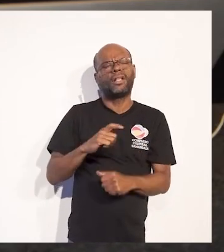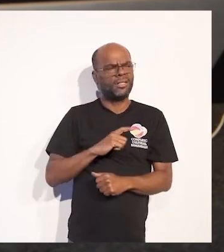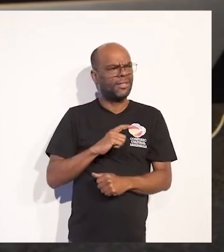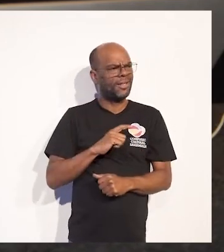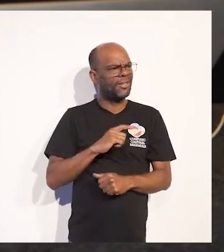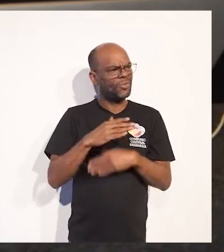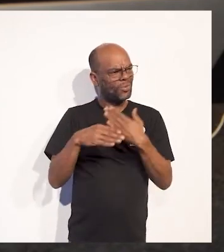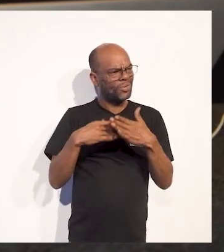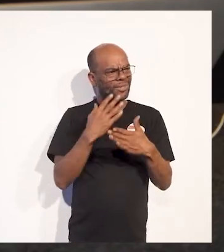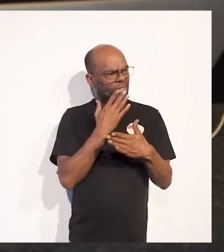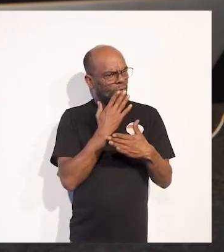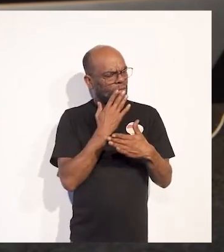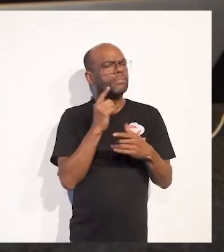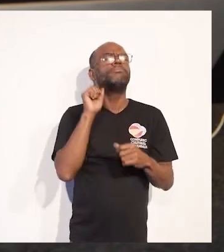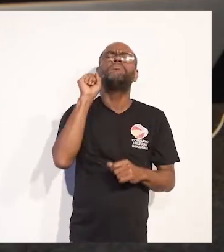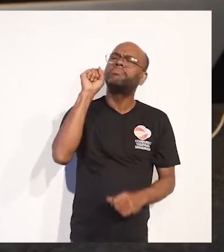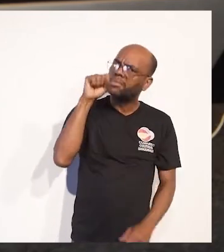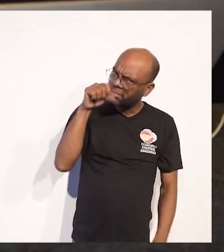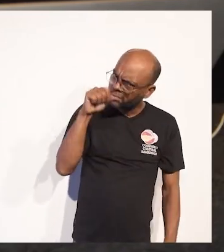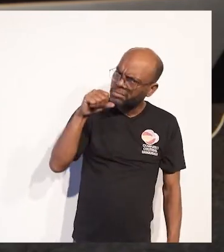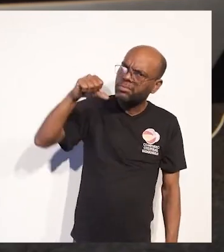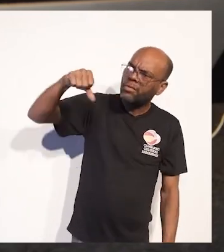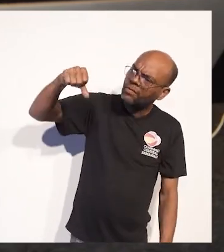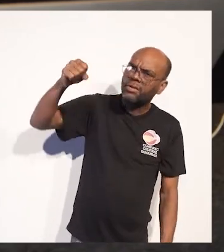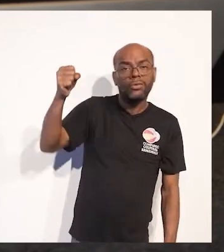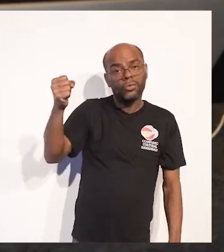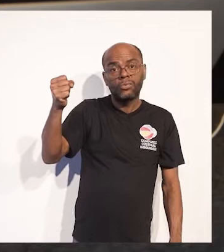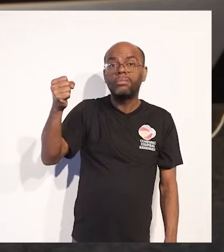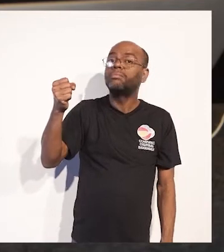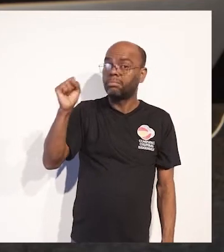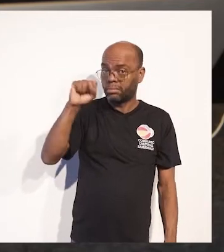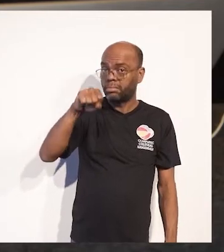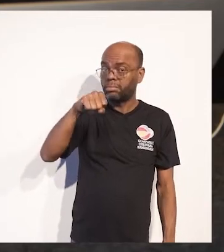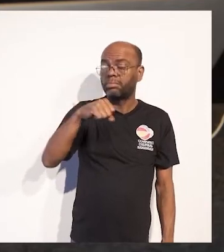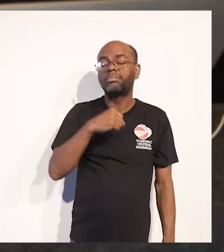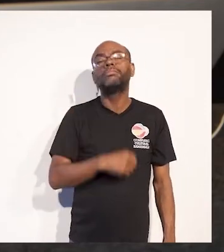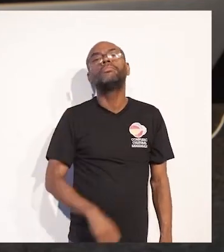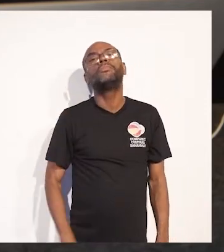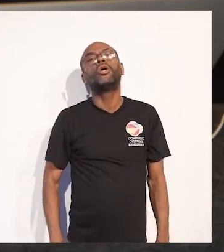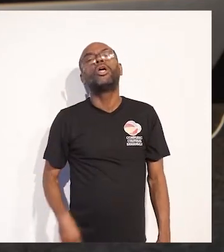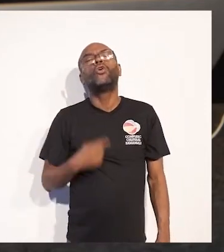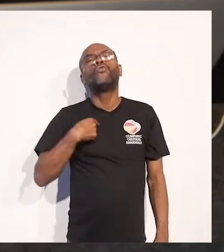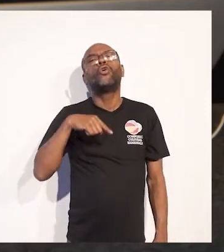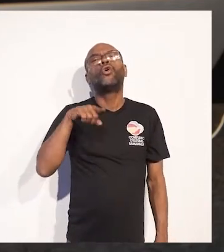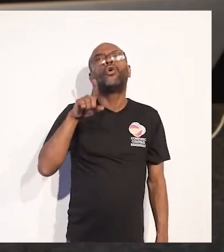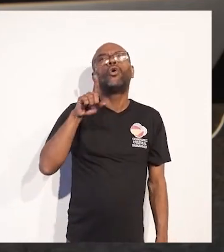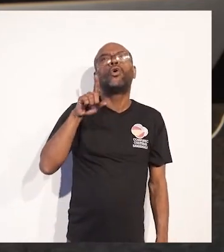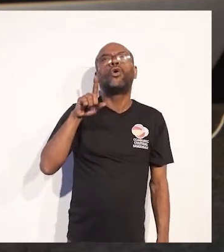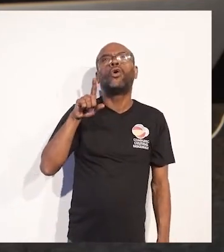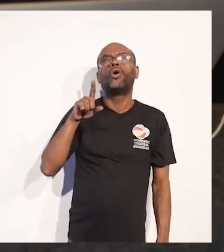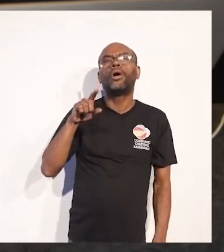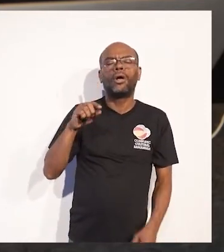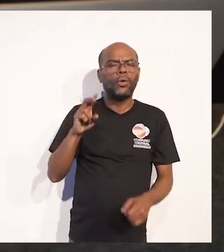outras cores que o sol contém? Sim, 98% das cores, sim, contém. E aí eu vou utilizar as